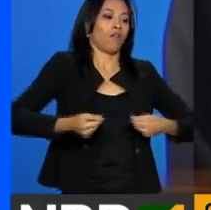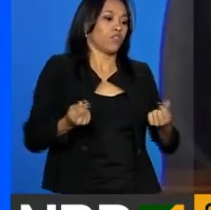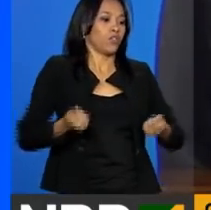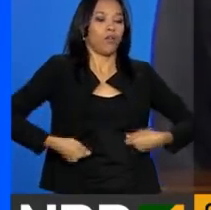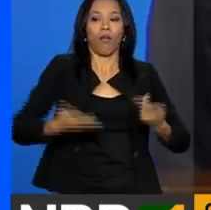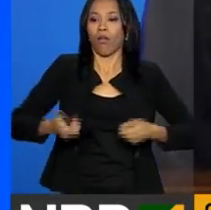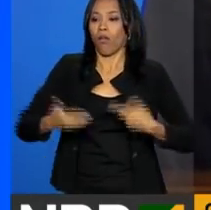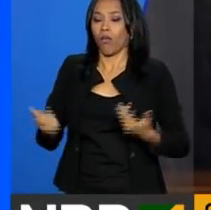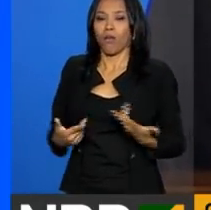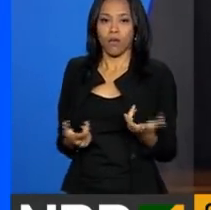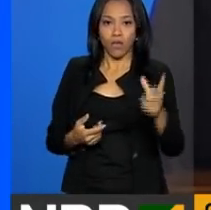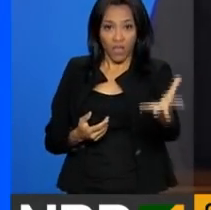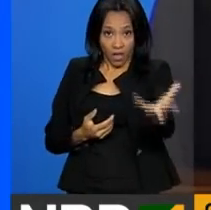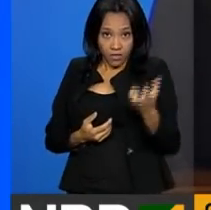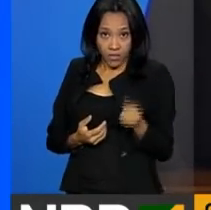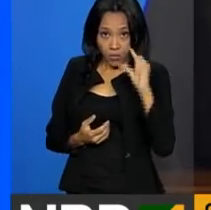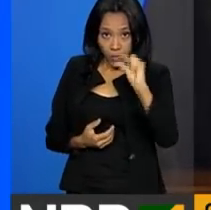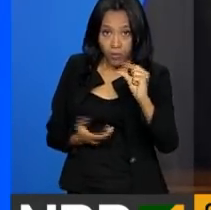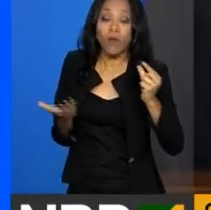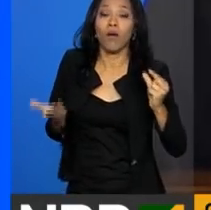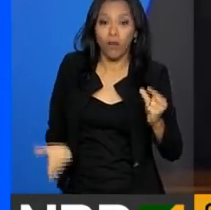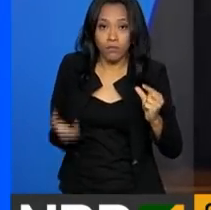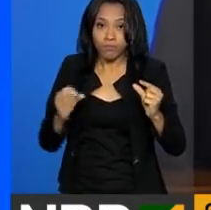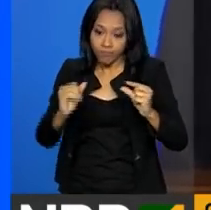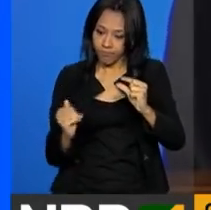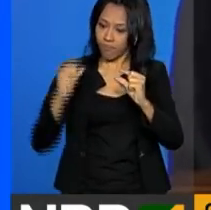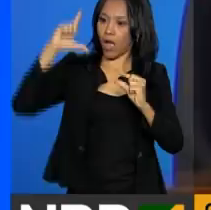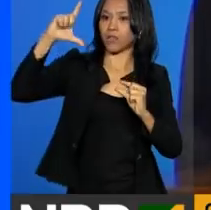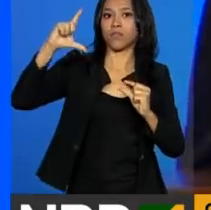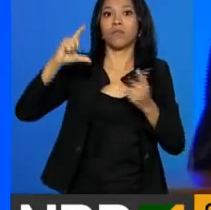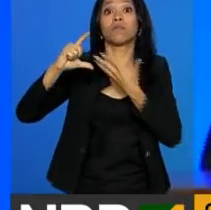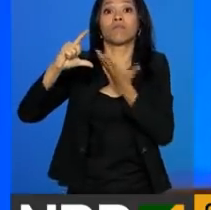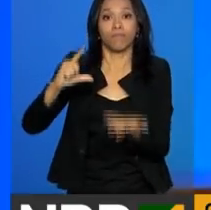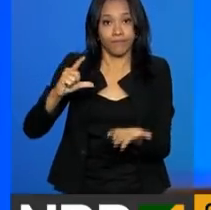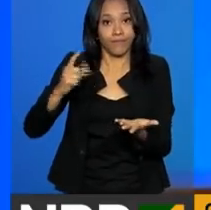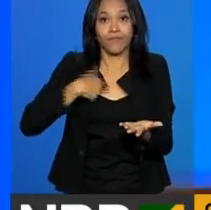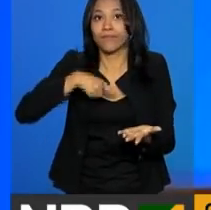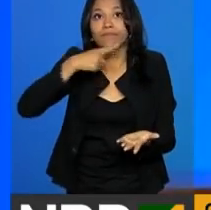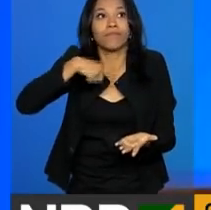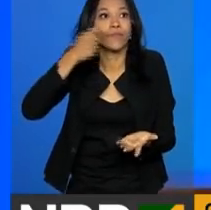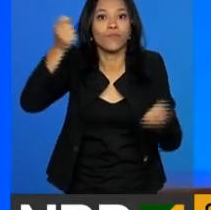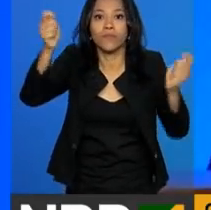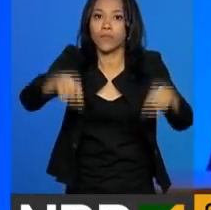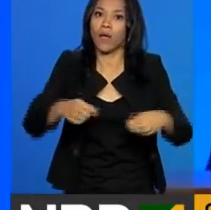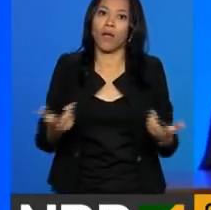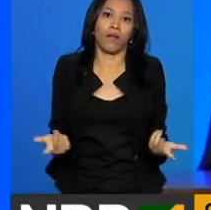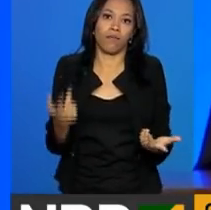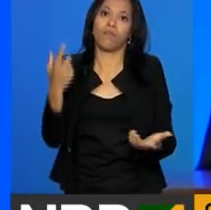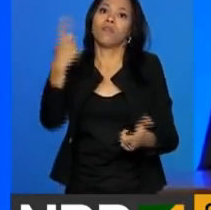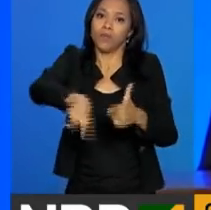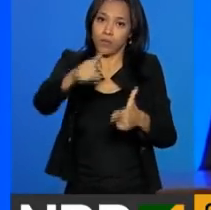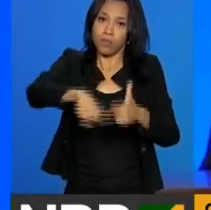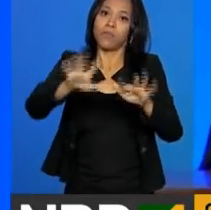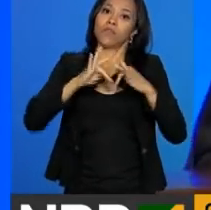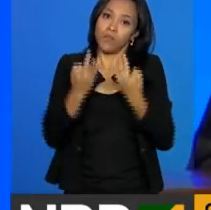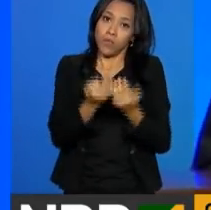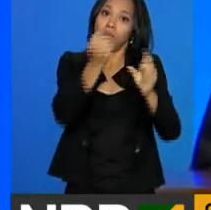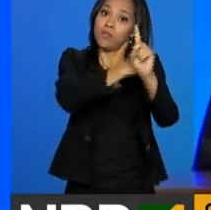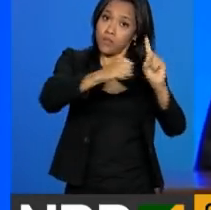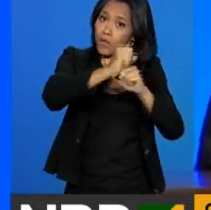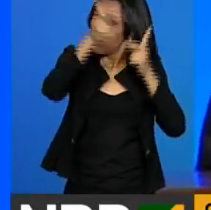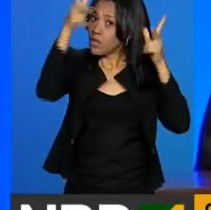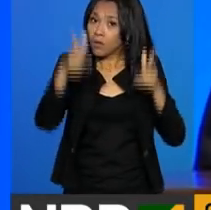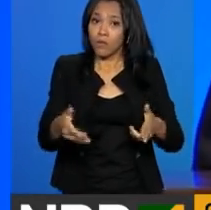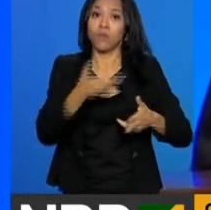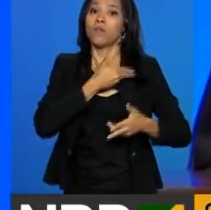vão exacerbado de uma tal maneira que impede até a sua convivência é familiar ou social estado é a